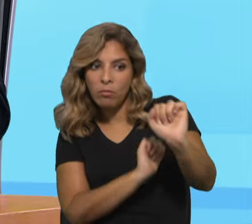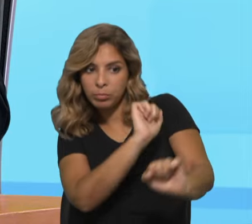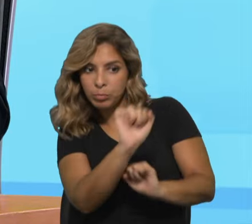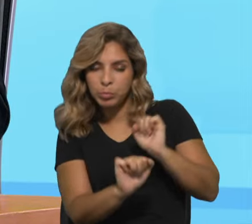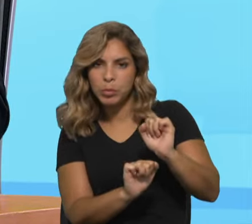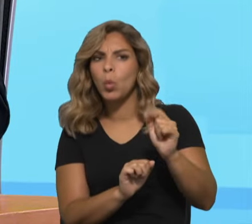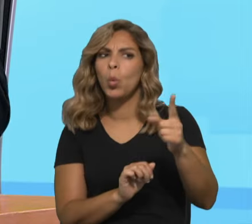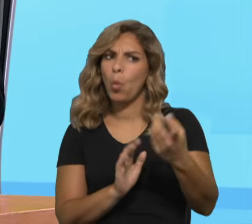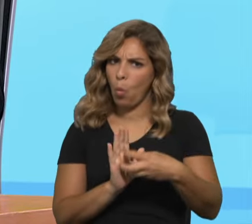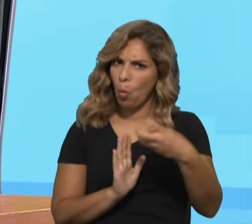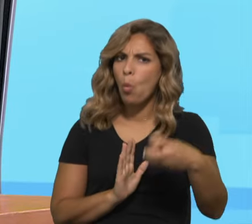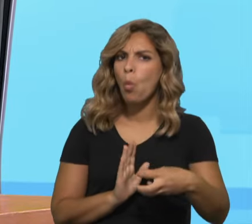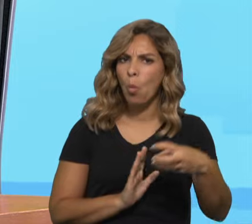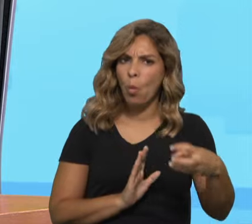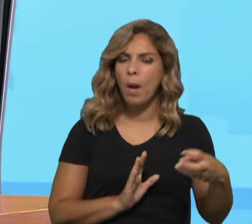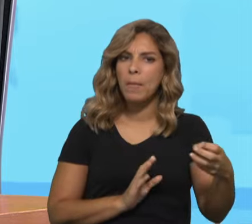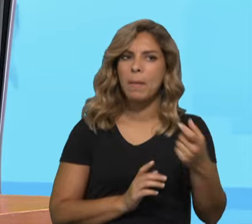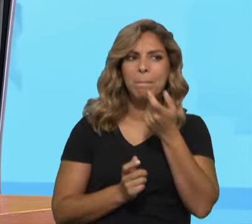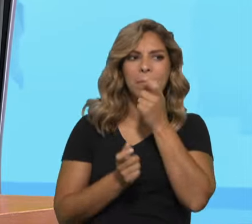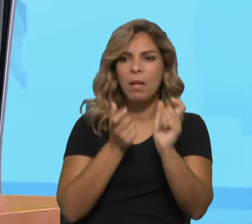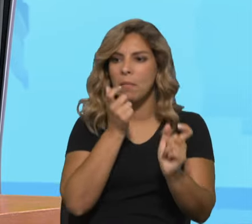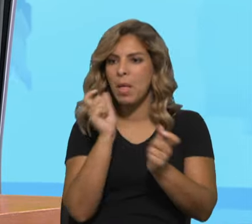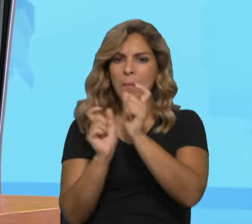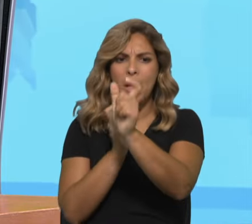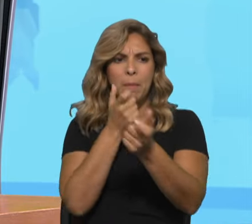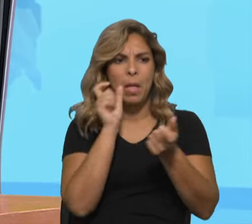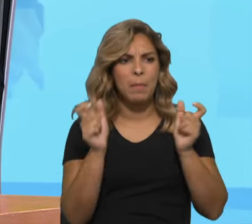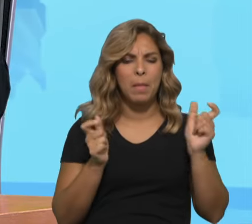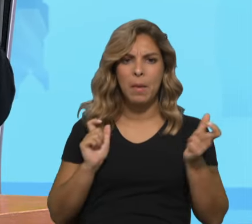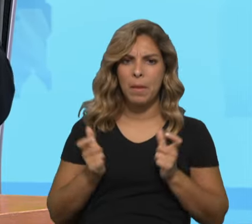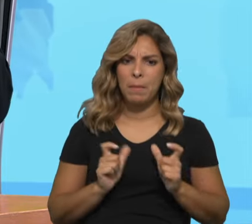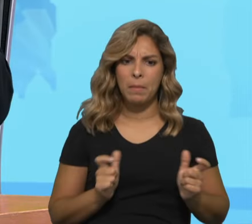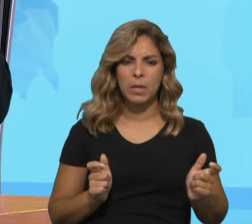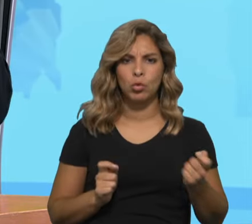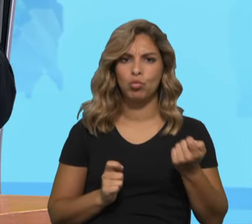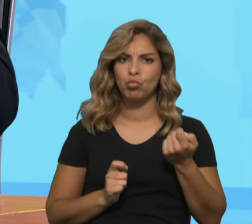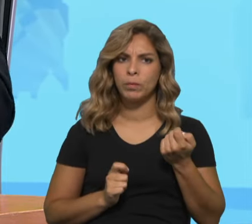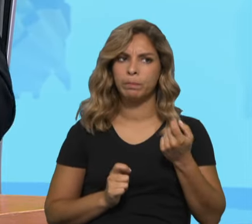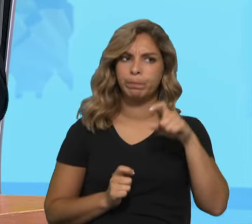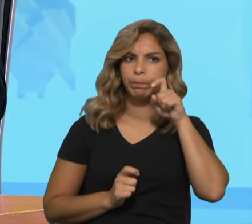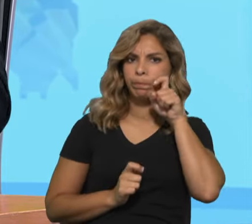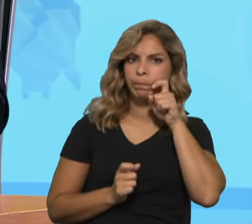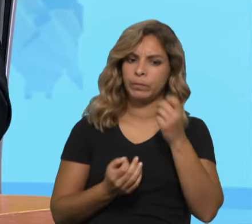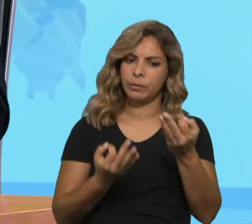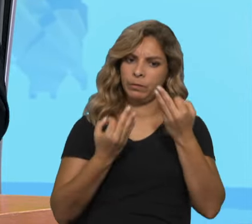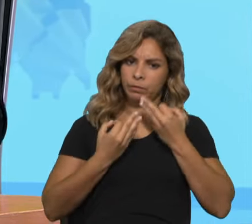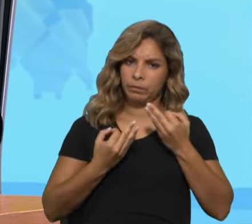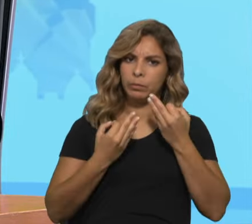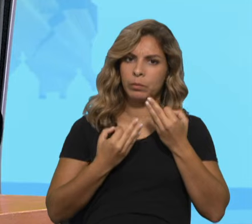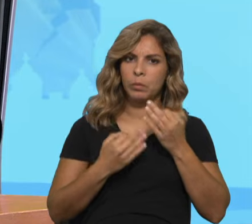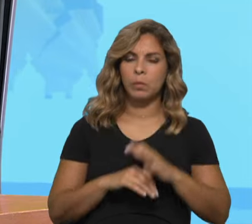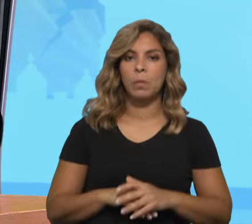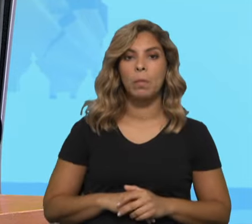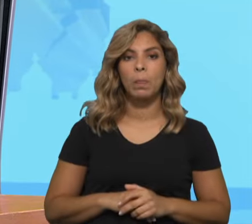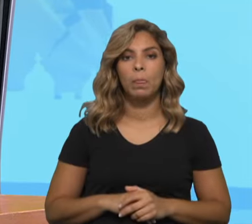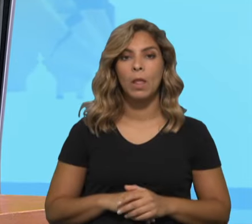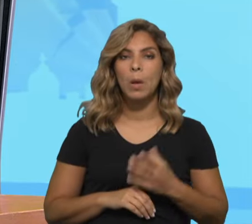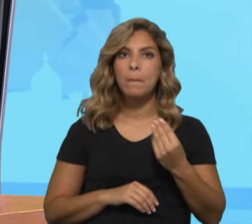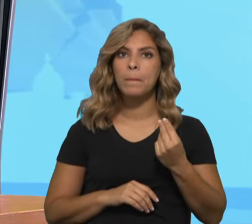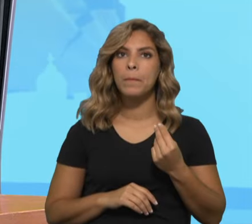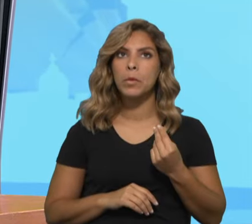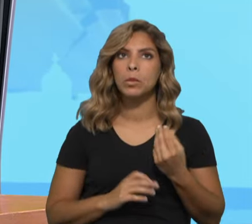essa teia de palavras com que nós nos protegemos do real, não é? Portanto, muitas vezes a